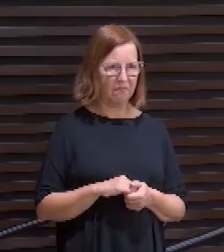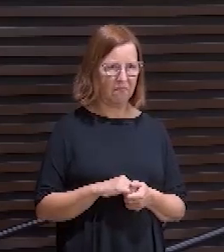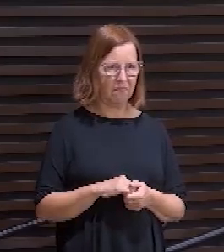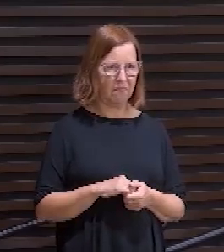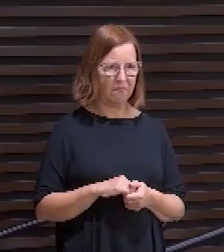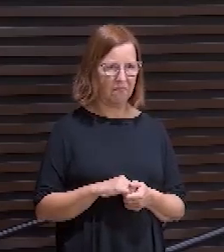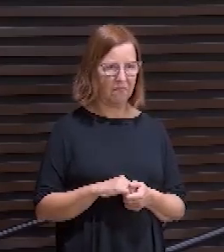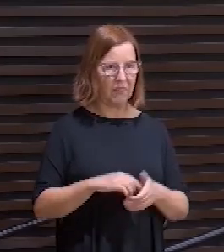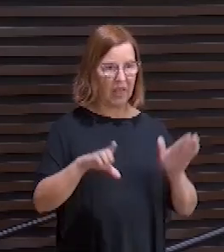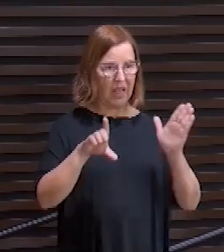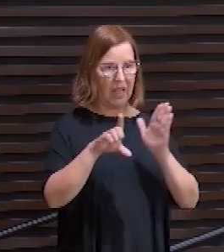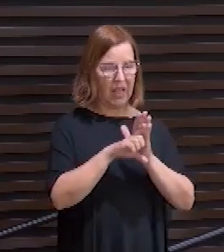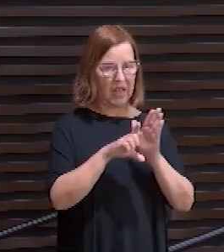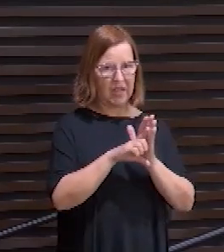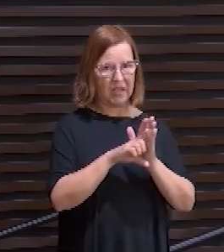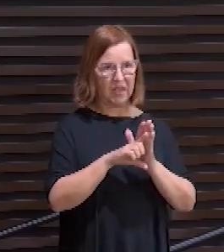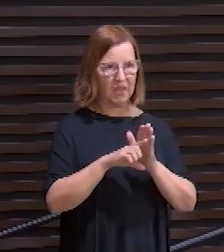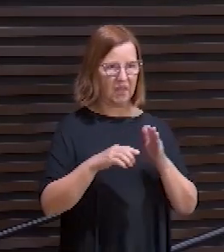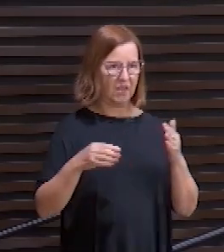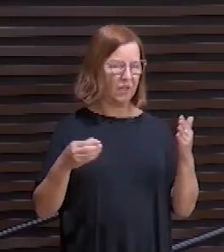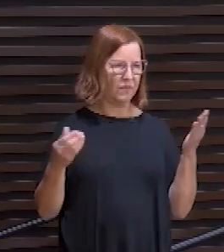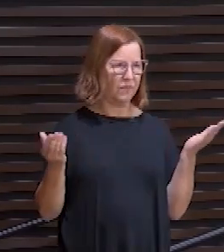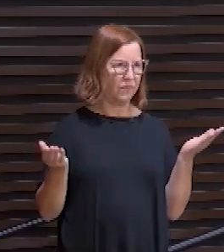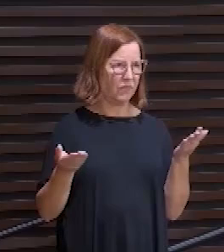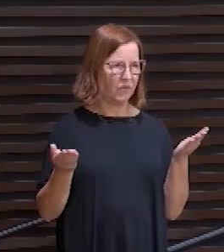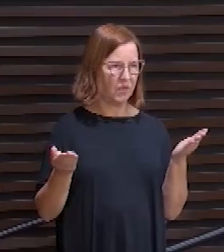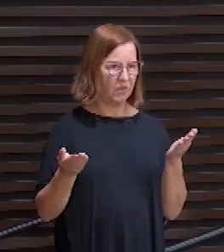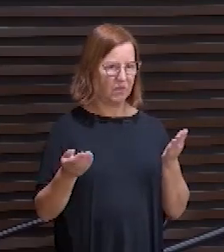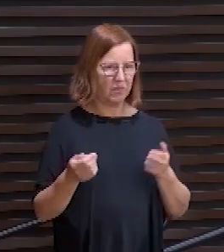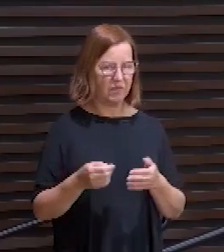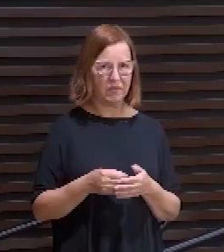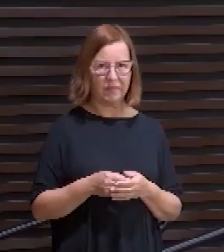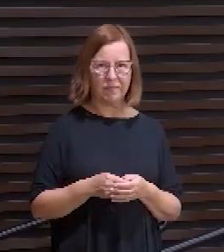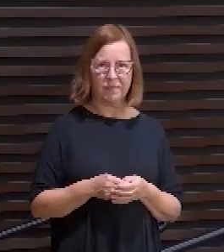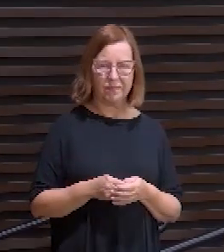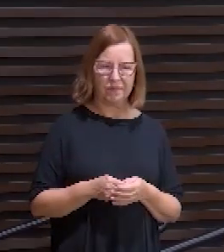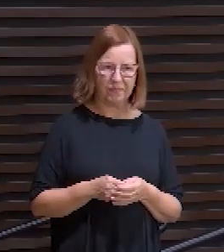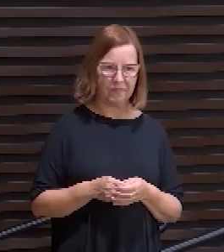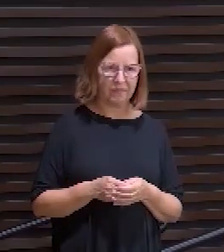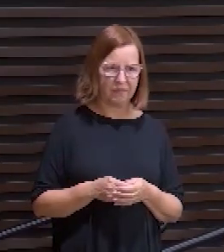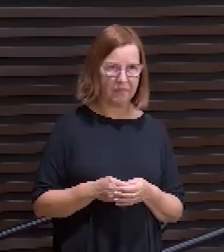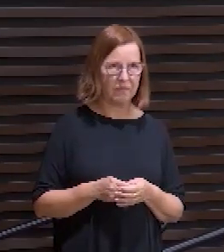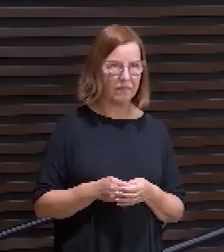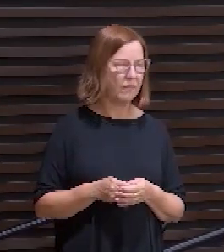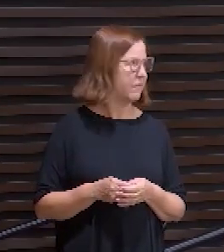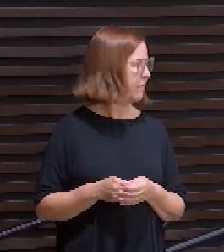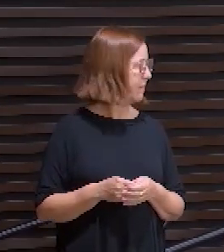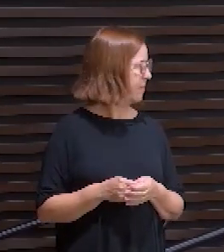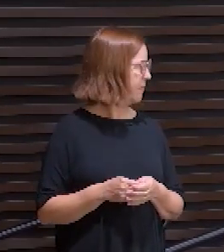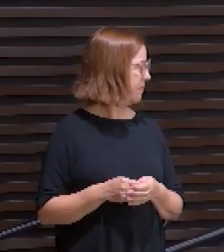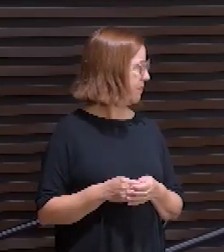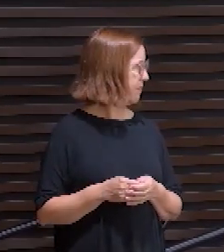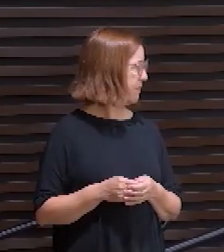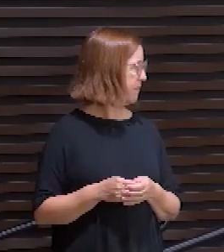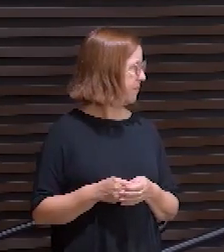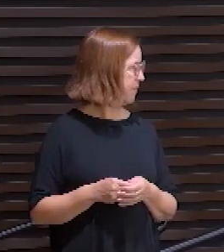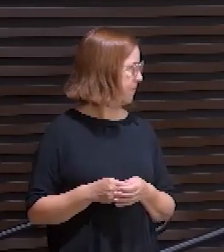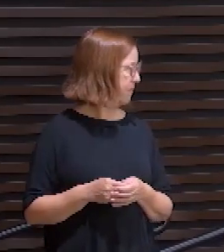A lei hoje diz que no banheiro das escolas, ensino fundamental, precisa ter banheiro para sexo